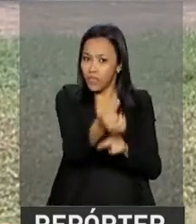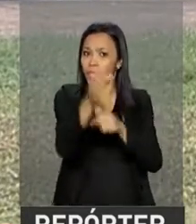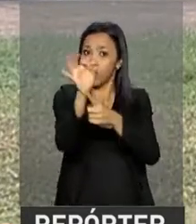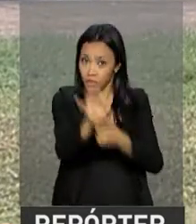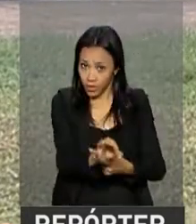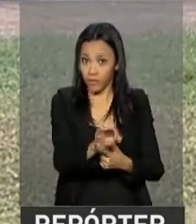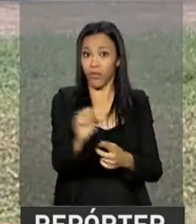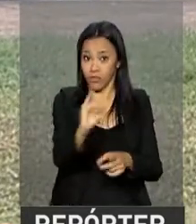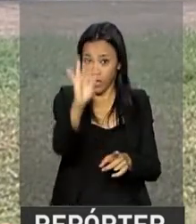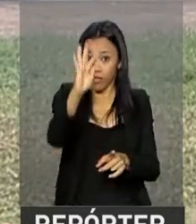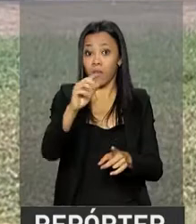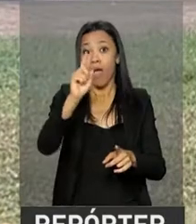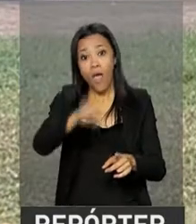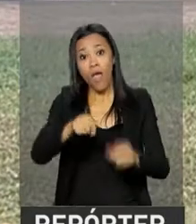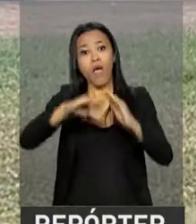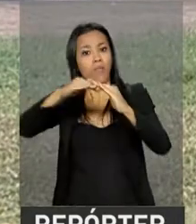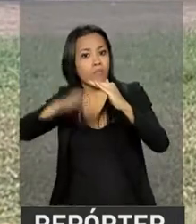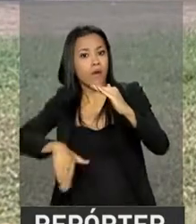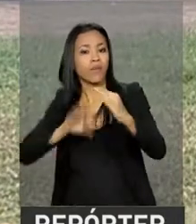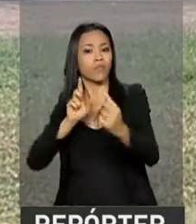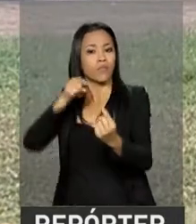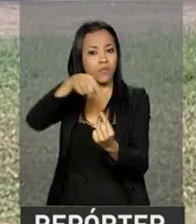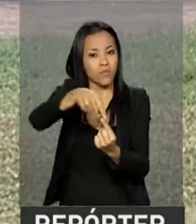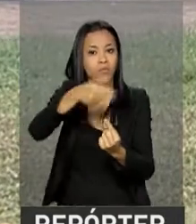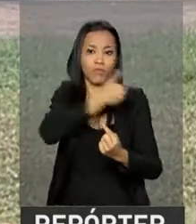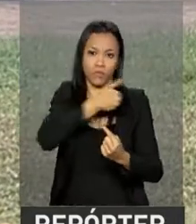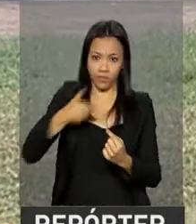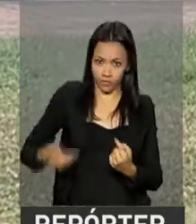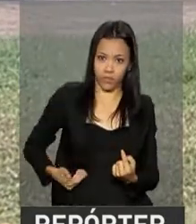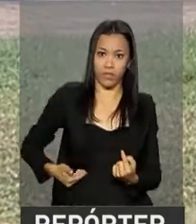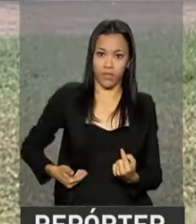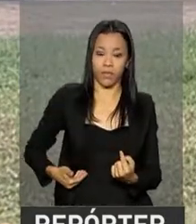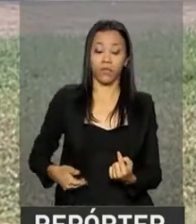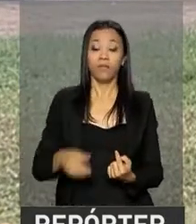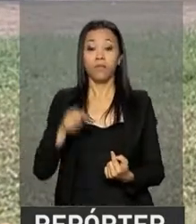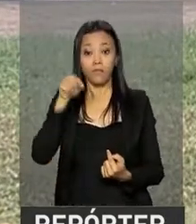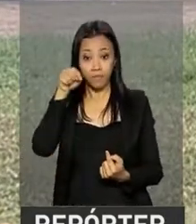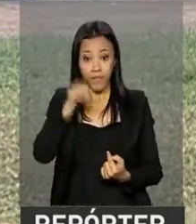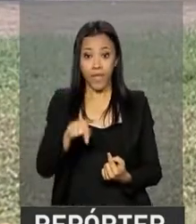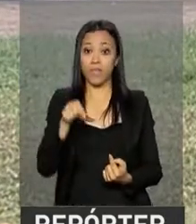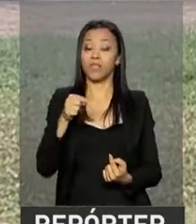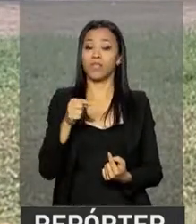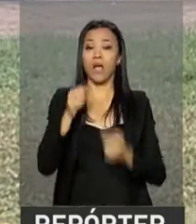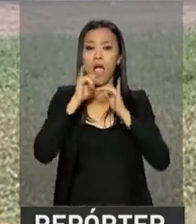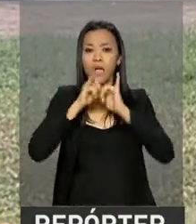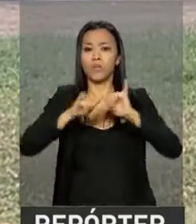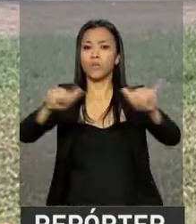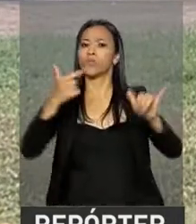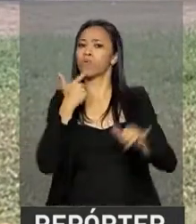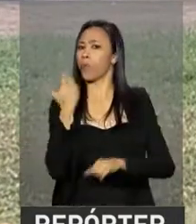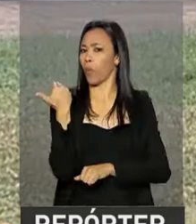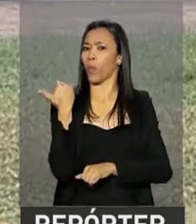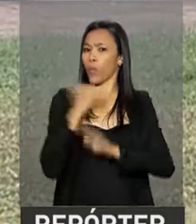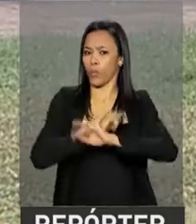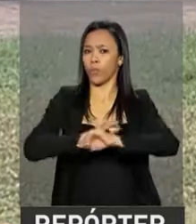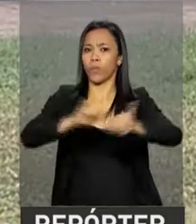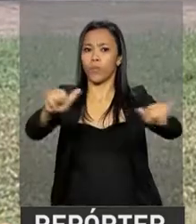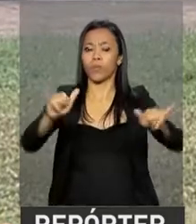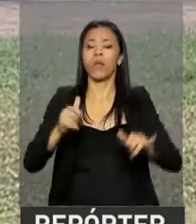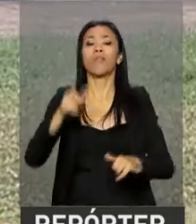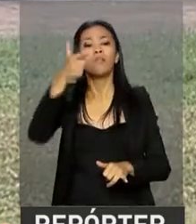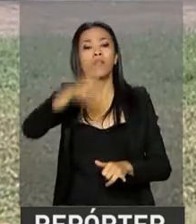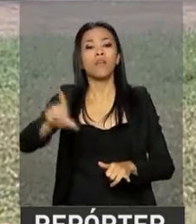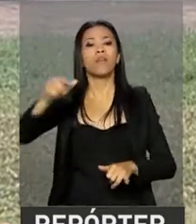3,6%, portanto, abaixo do centro da meta. Esse anúncio feito agora há pouco também teve uma